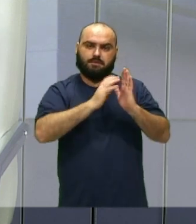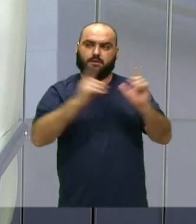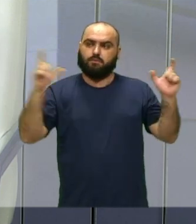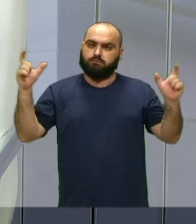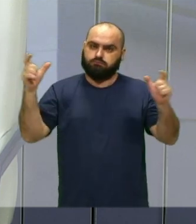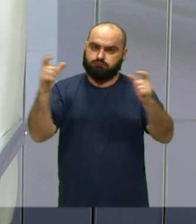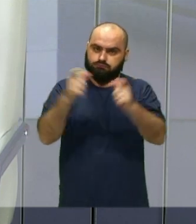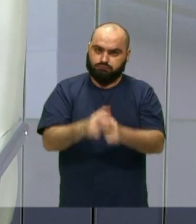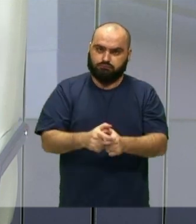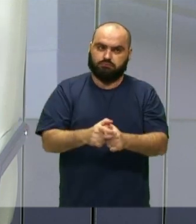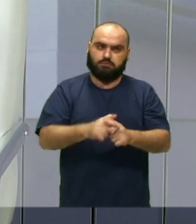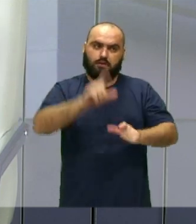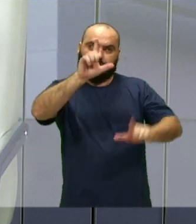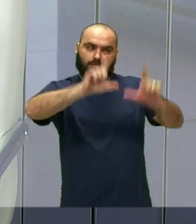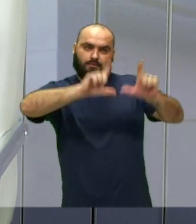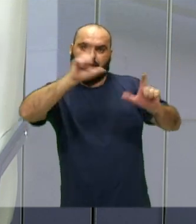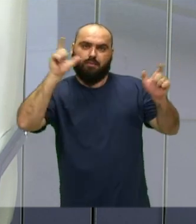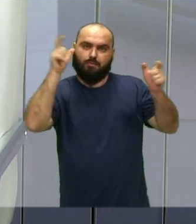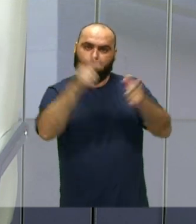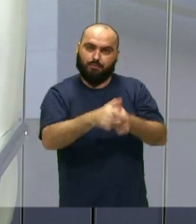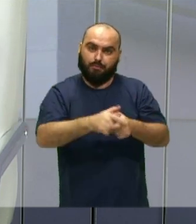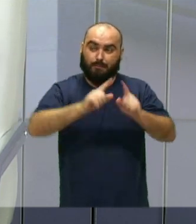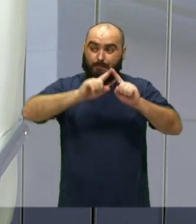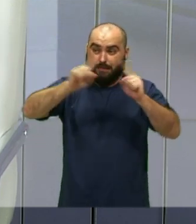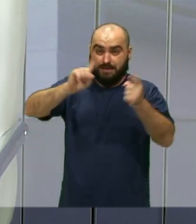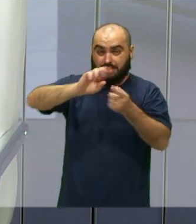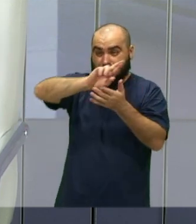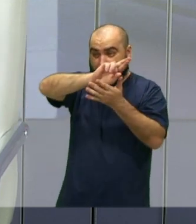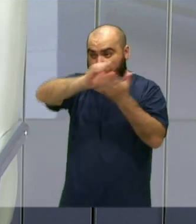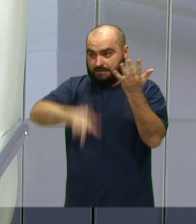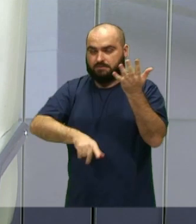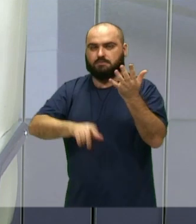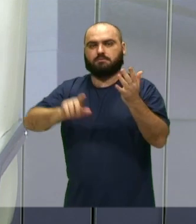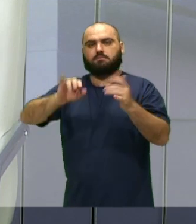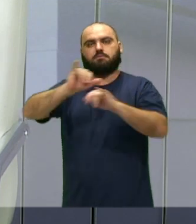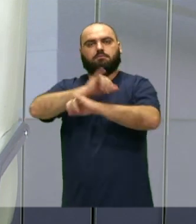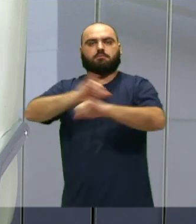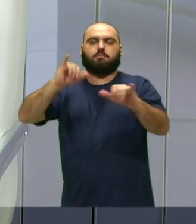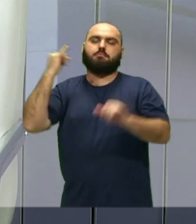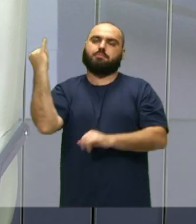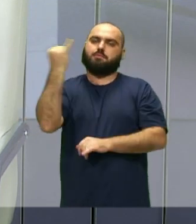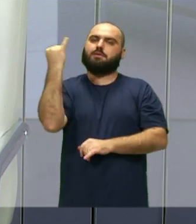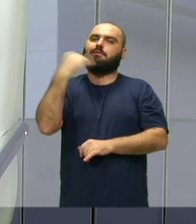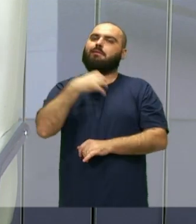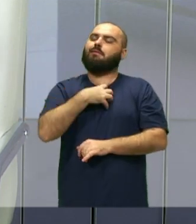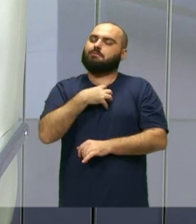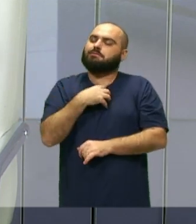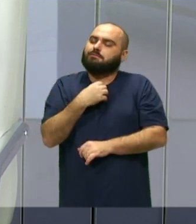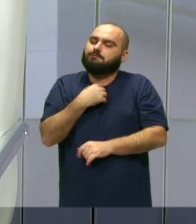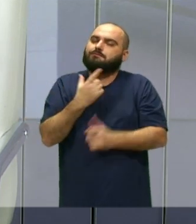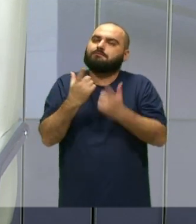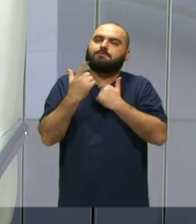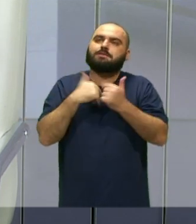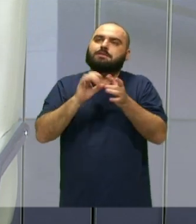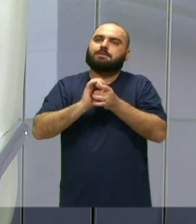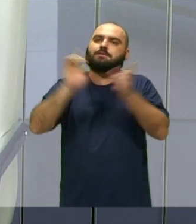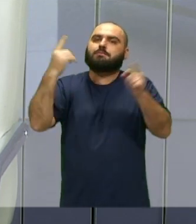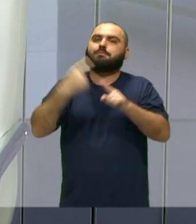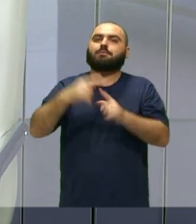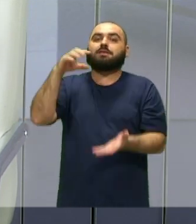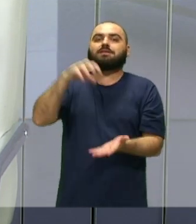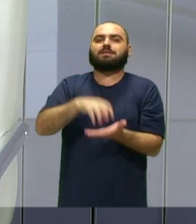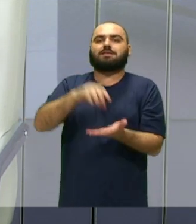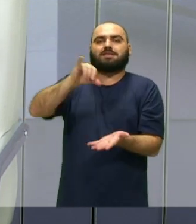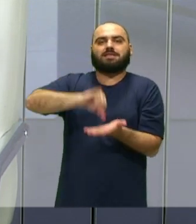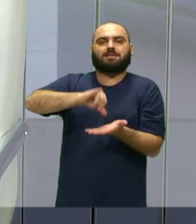diminuição no tempo de televisão, aquela coisa, mas os quadros ainda são interessantes. E eu me sinto à vontade nesse partido, porque é um partido de centro.